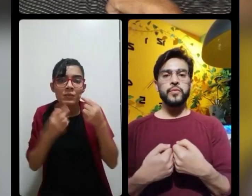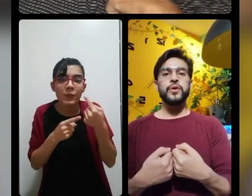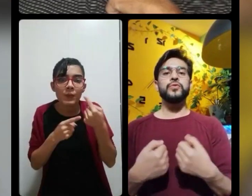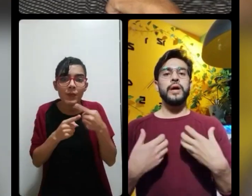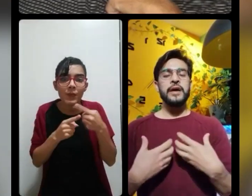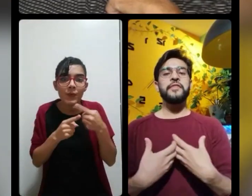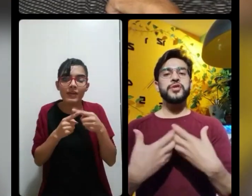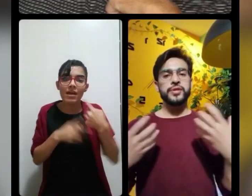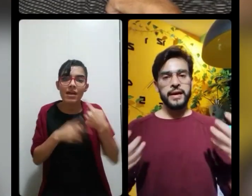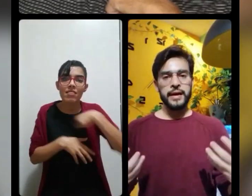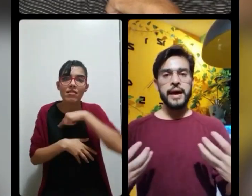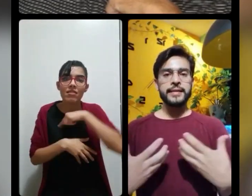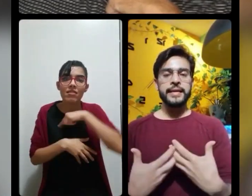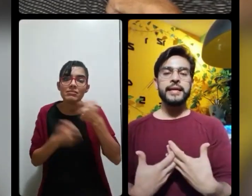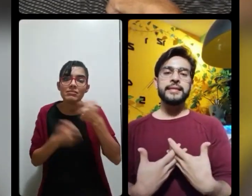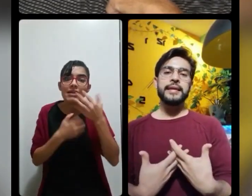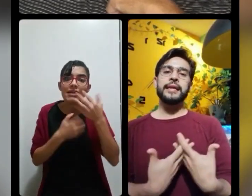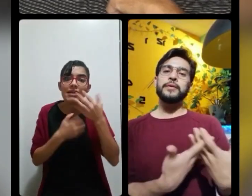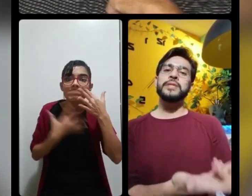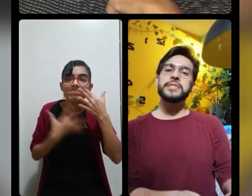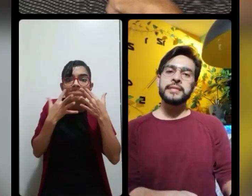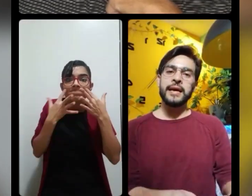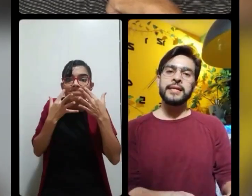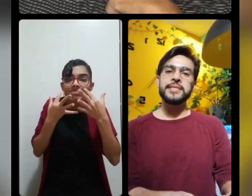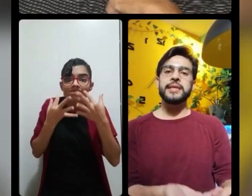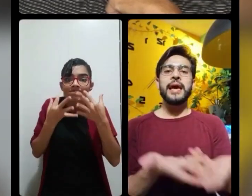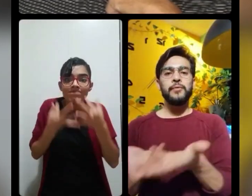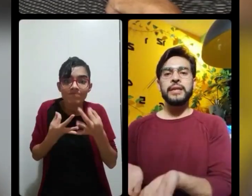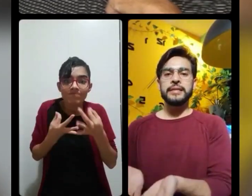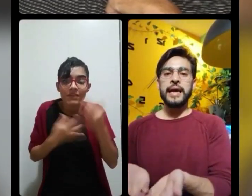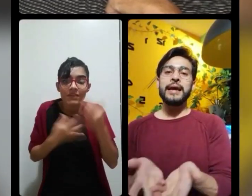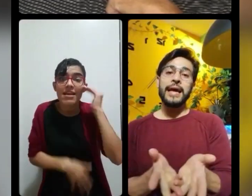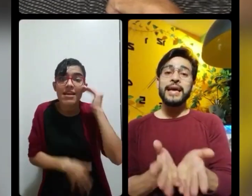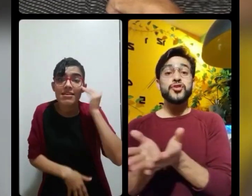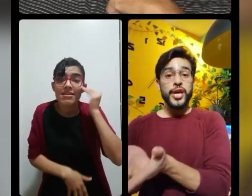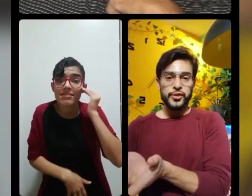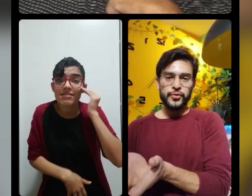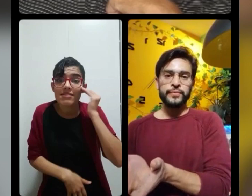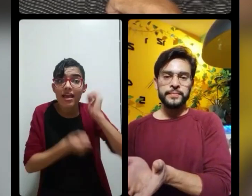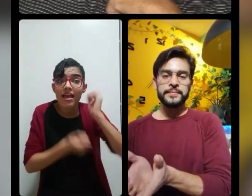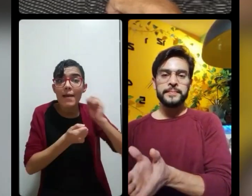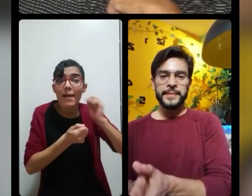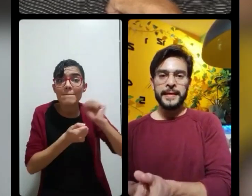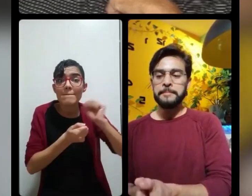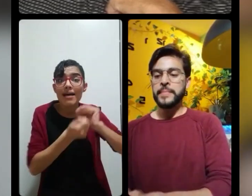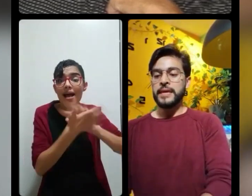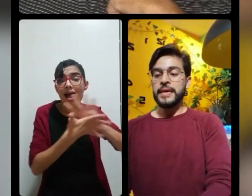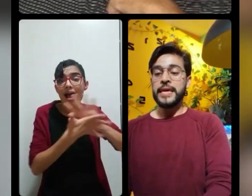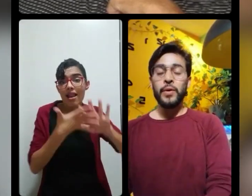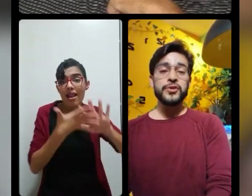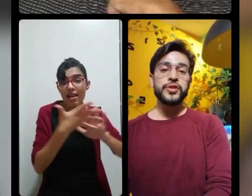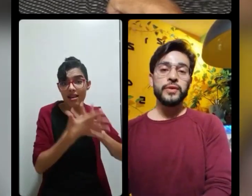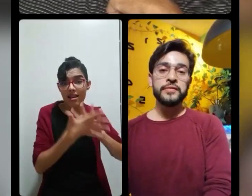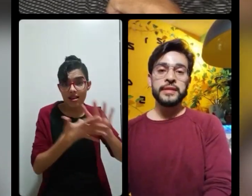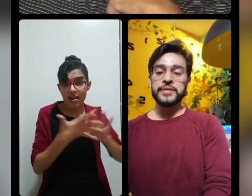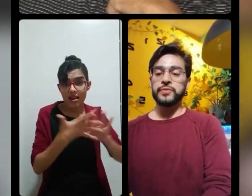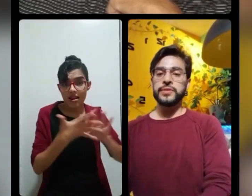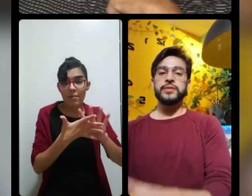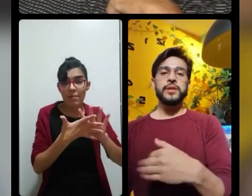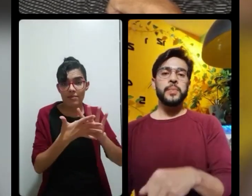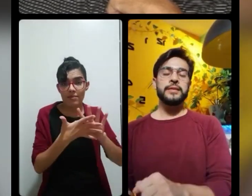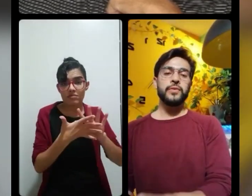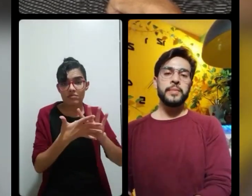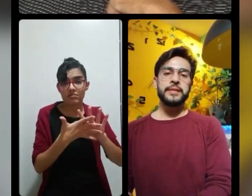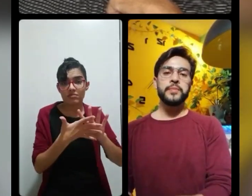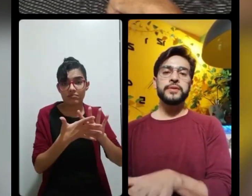de certo modo, afastar a ideia de que a língua de sinais é gesto, né? E eu acho que o livro de Cascudo